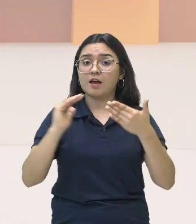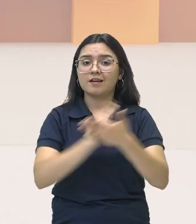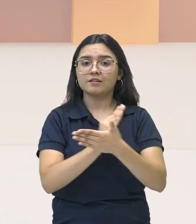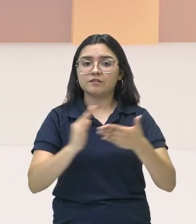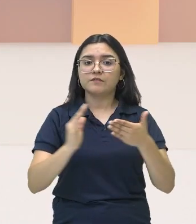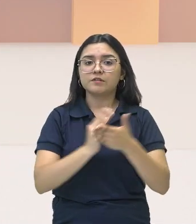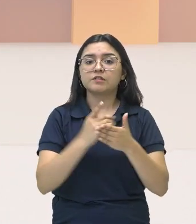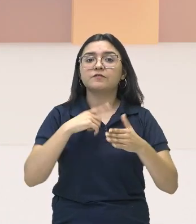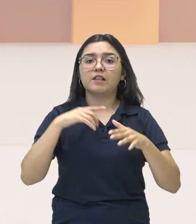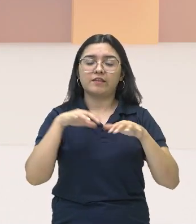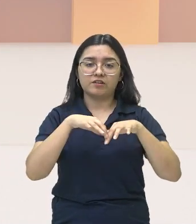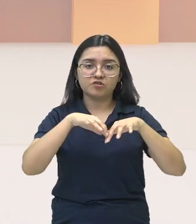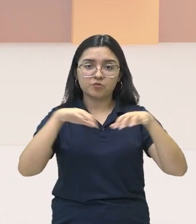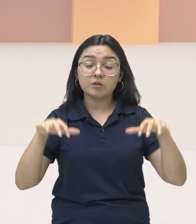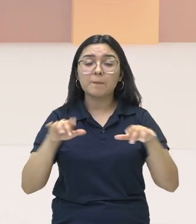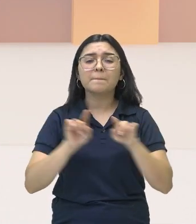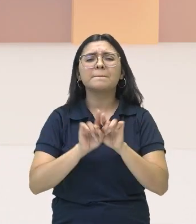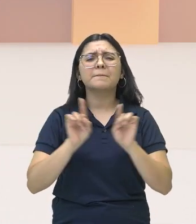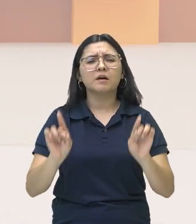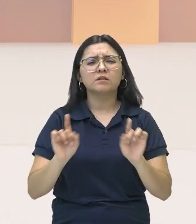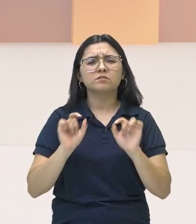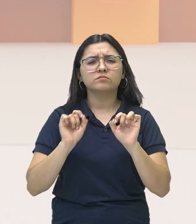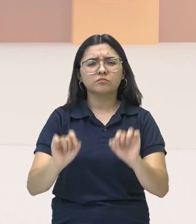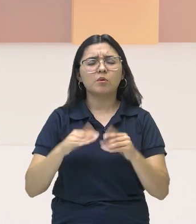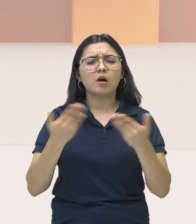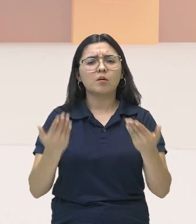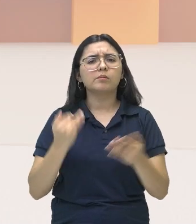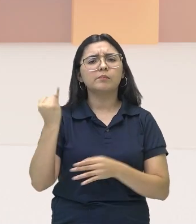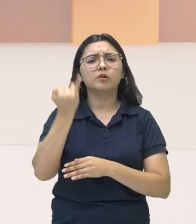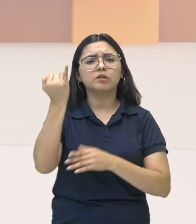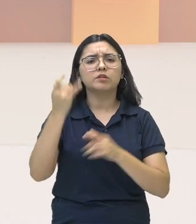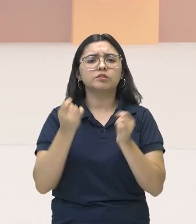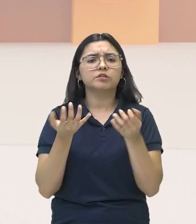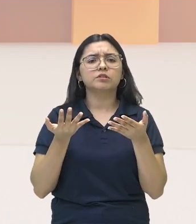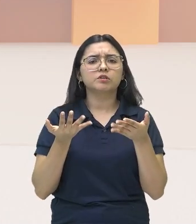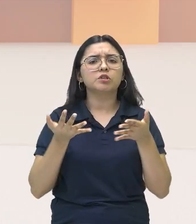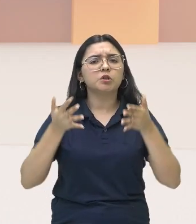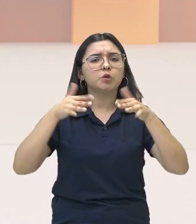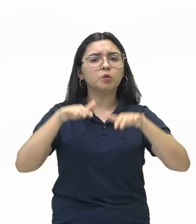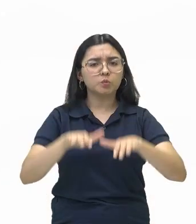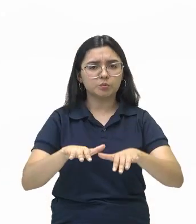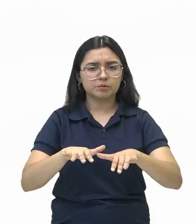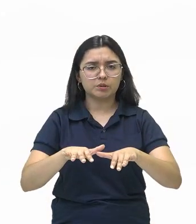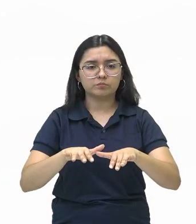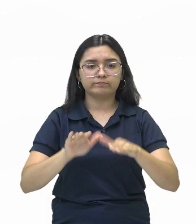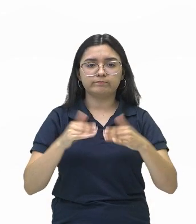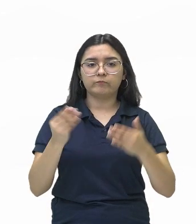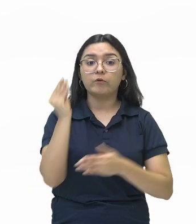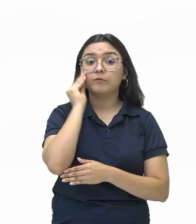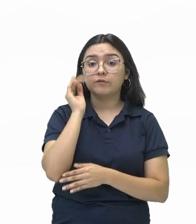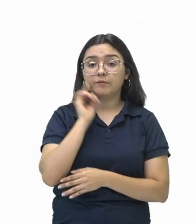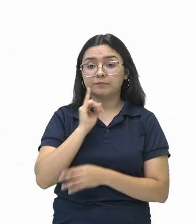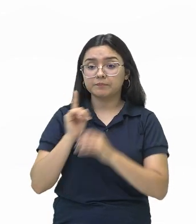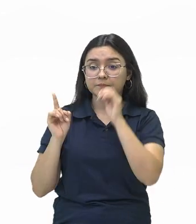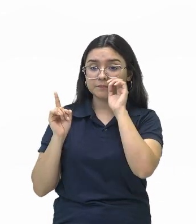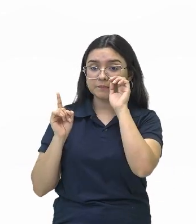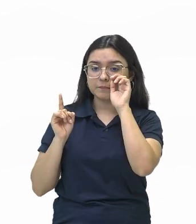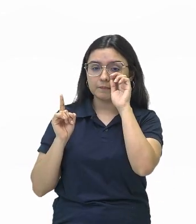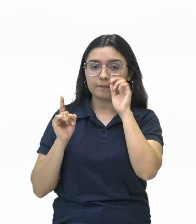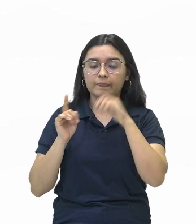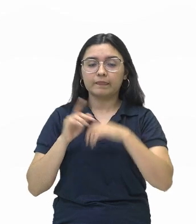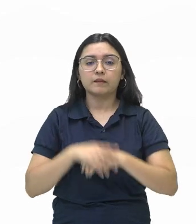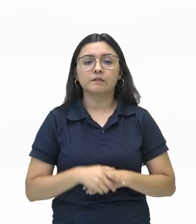da exclusão. Mas, professor, qual é a importância dessa inclusão? Vamos ver, olha só.